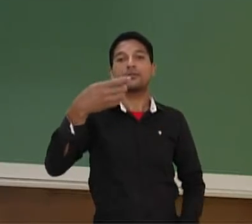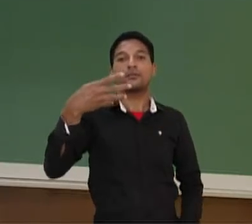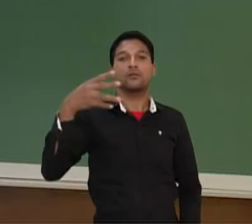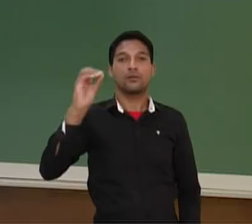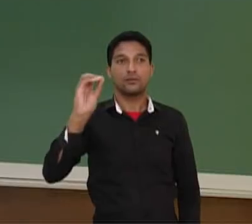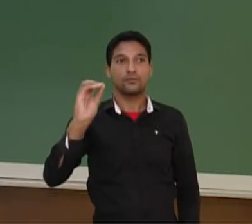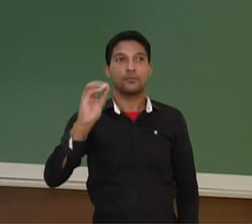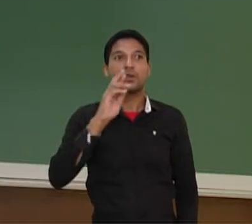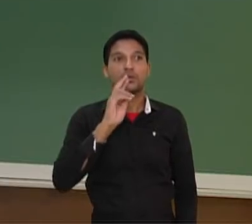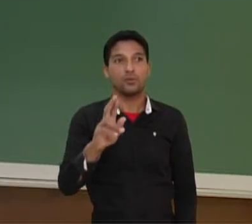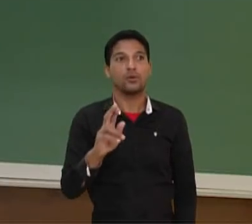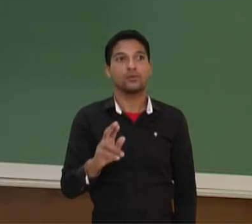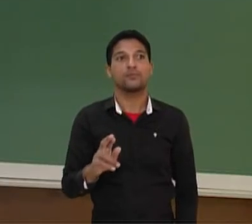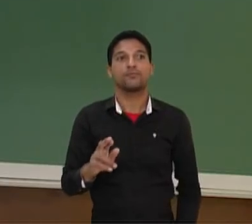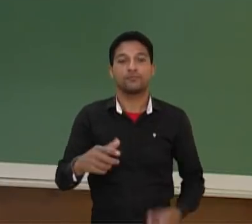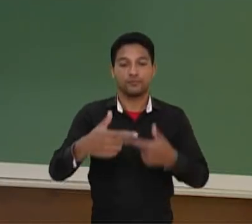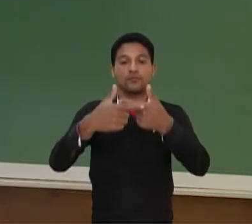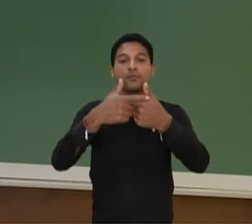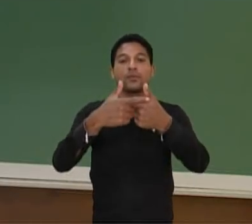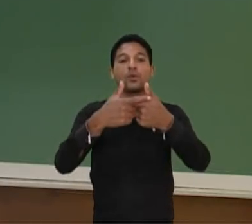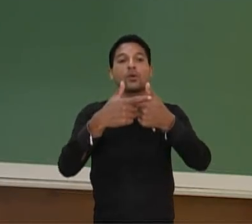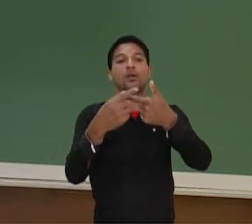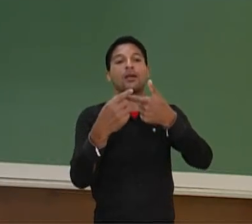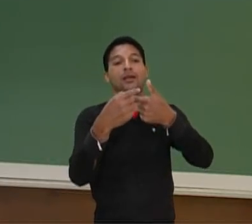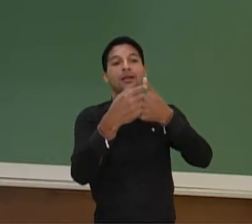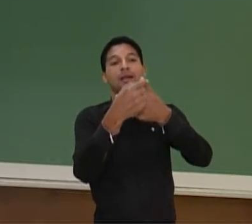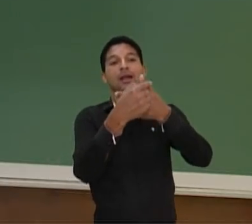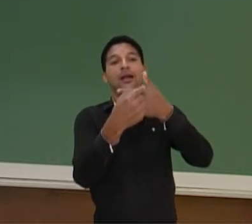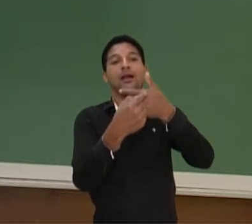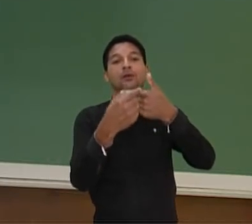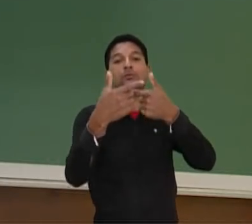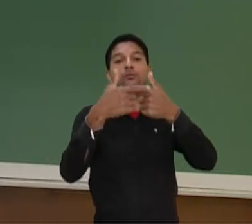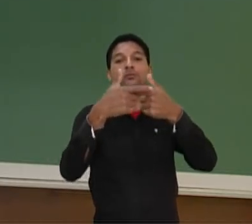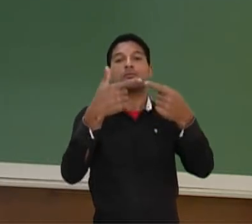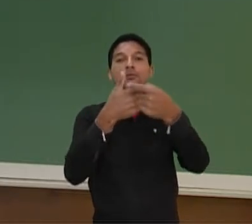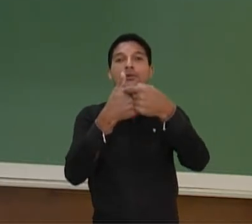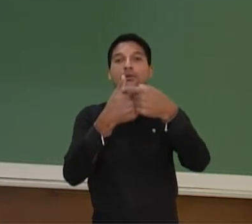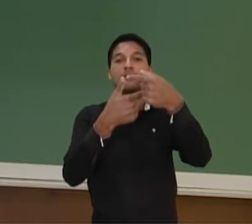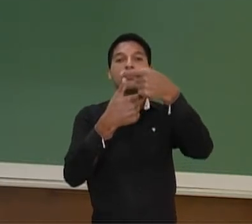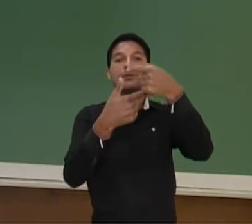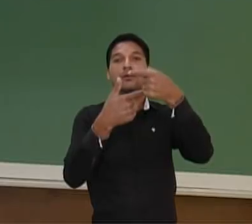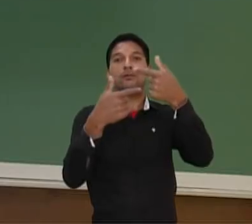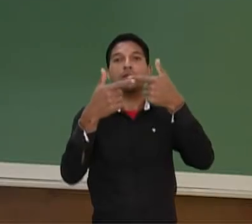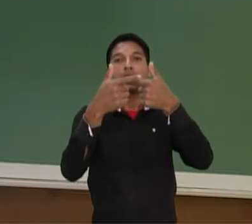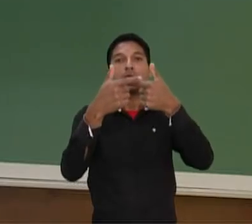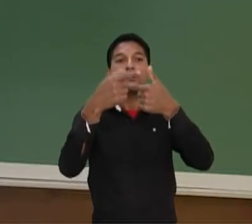120, 30, 70 e 140. Tranquilo? Vamos continuando.